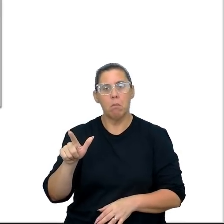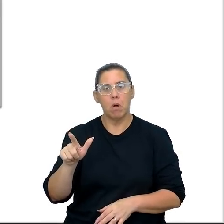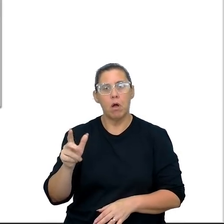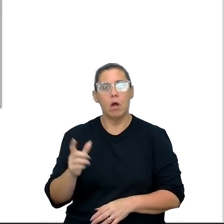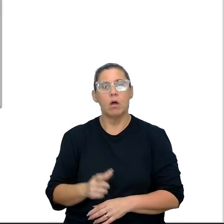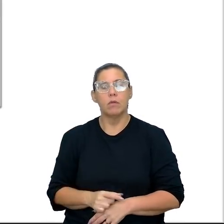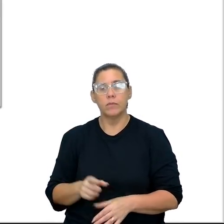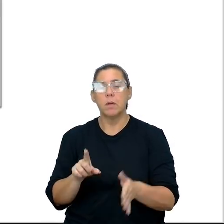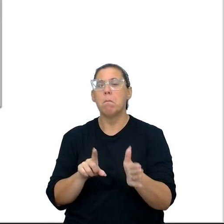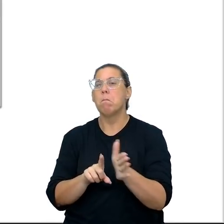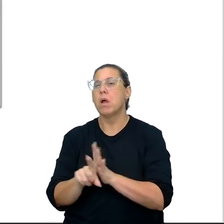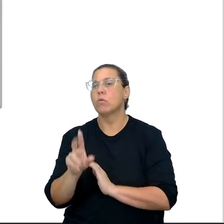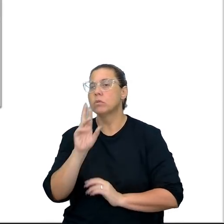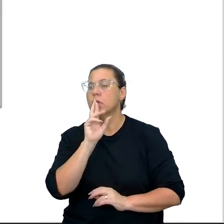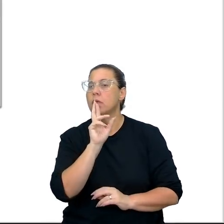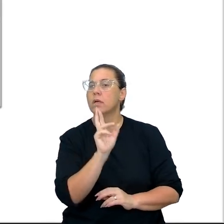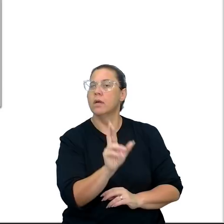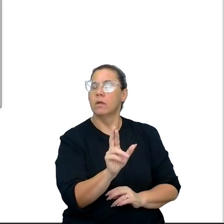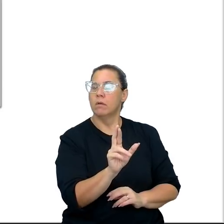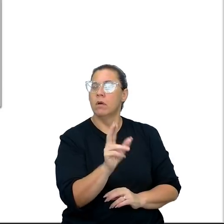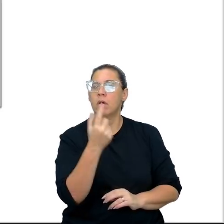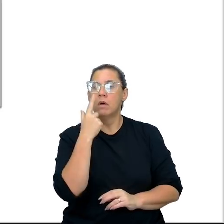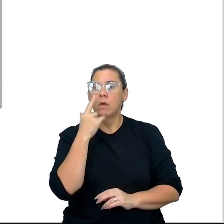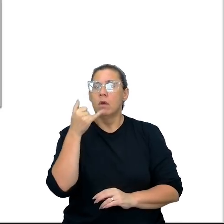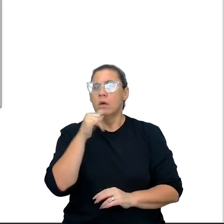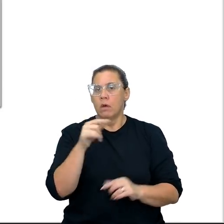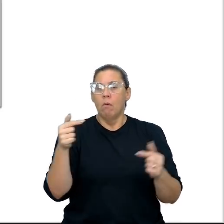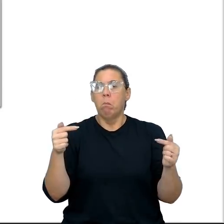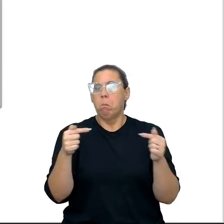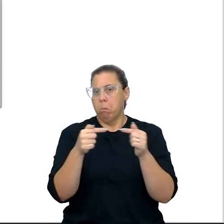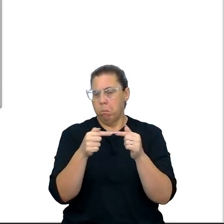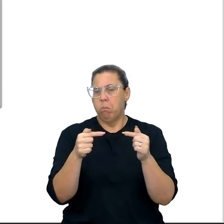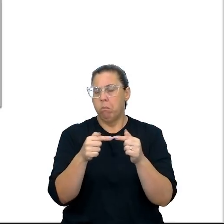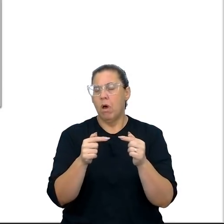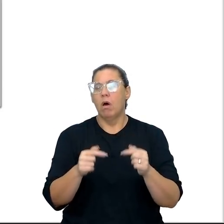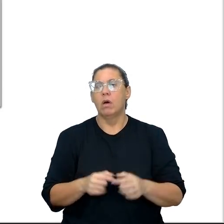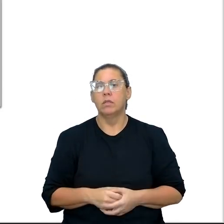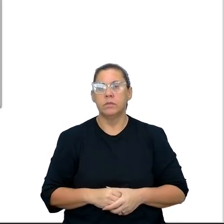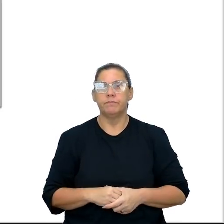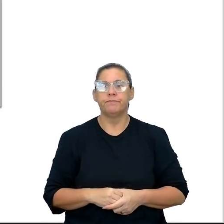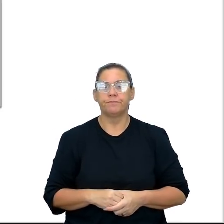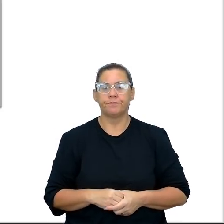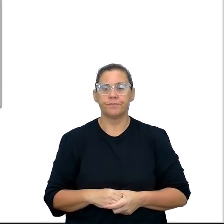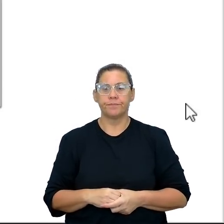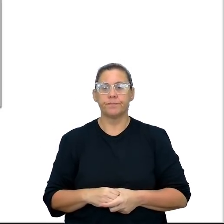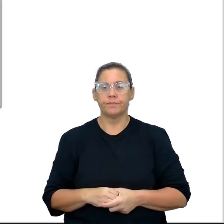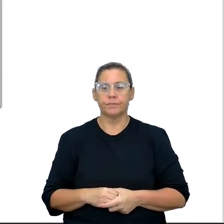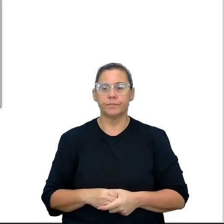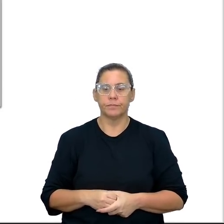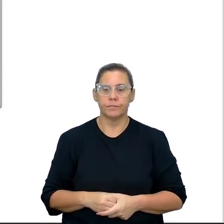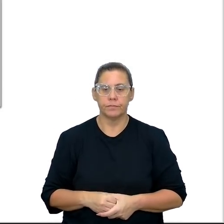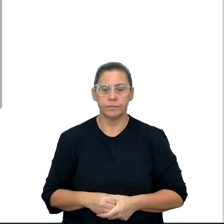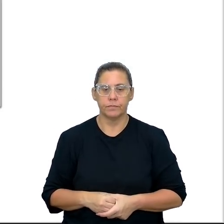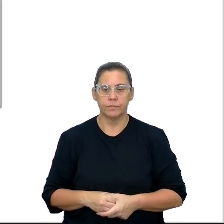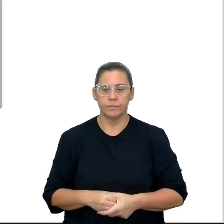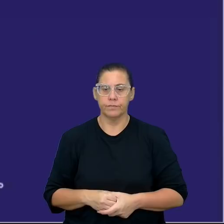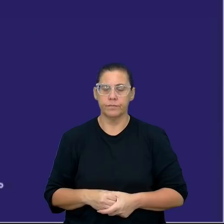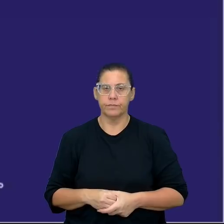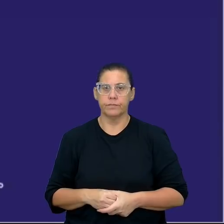e fazer a pergunta e responder para ver se tem coerência no que se é respondido.